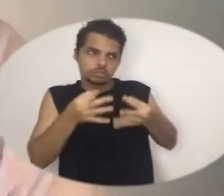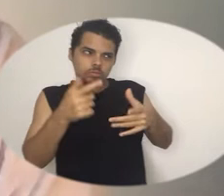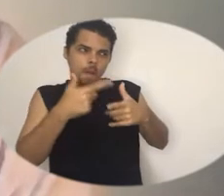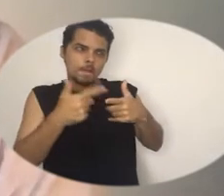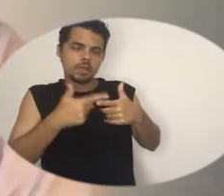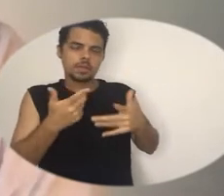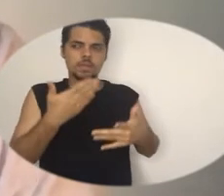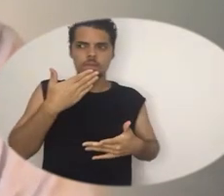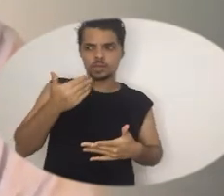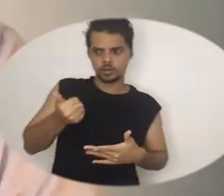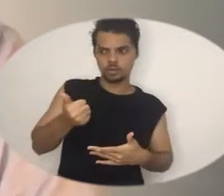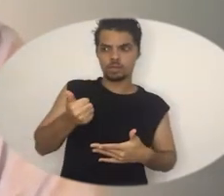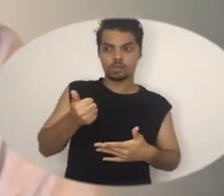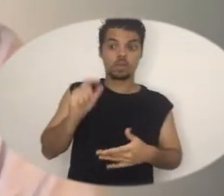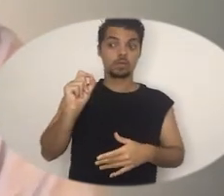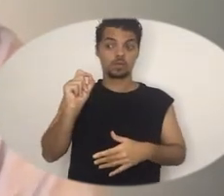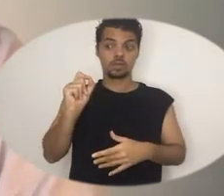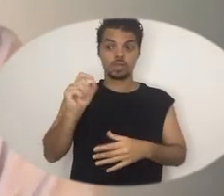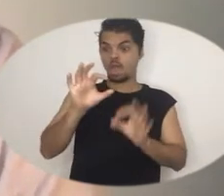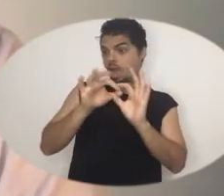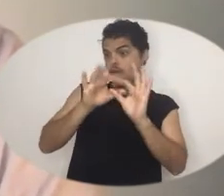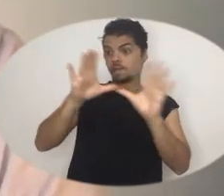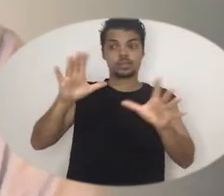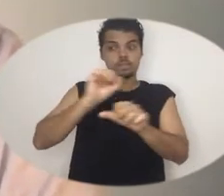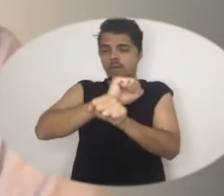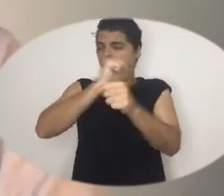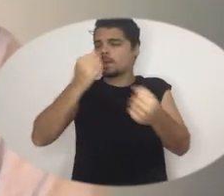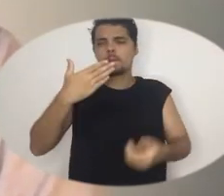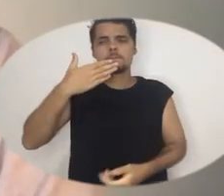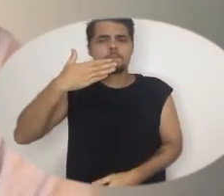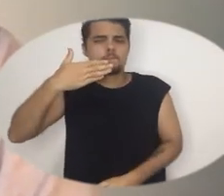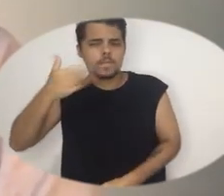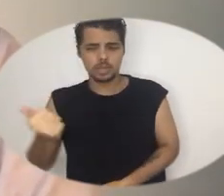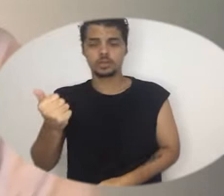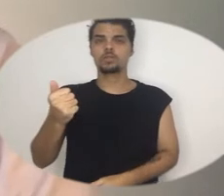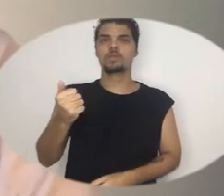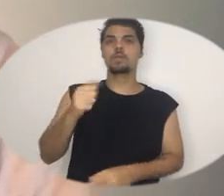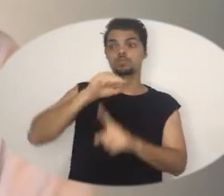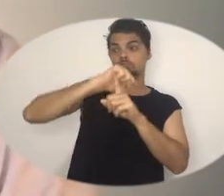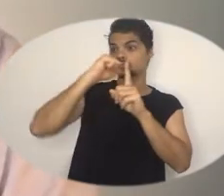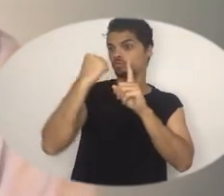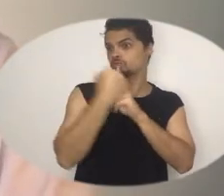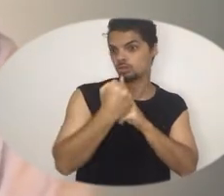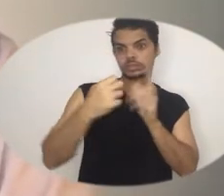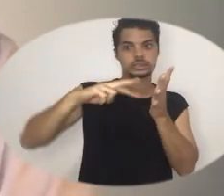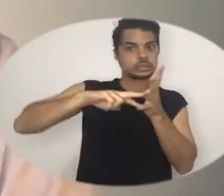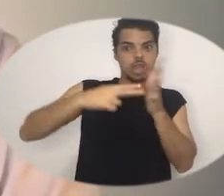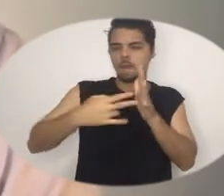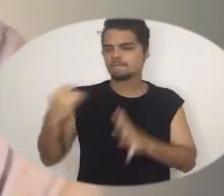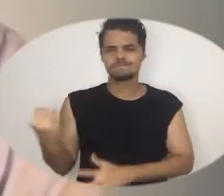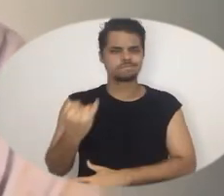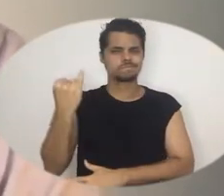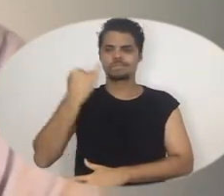desejada era muito diferente da que se forjou no Rio de Janeiro era uma Independência com maior Liberdade com mudanças sociais mais significativas